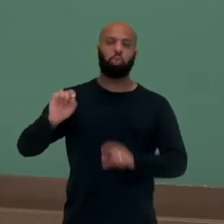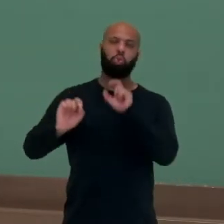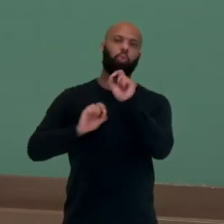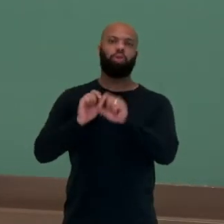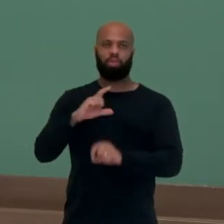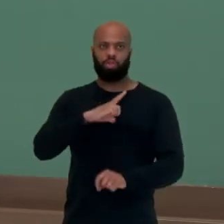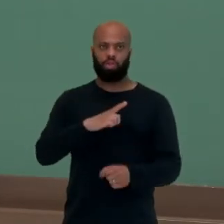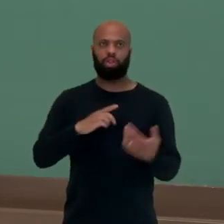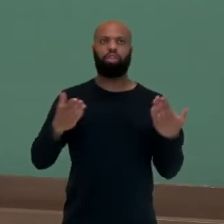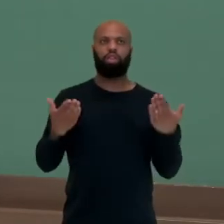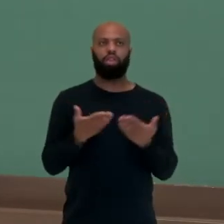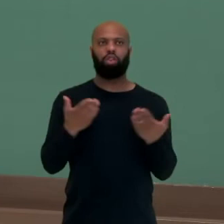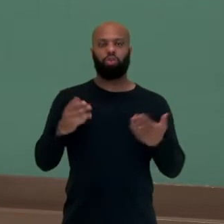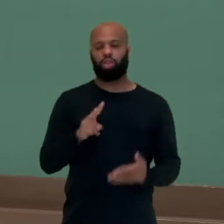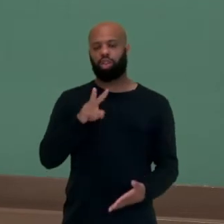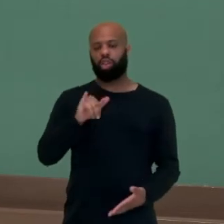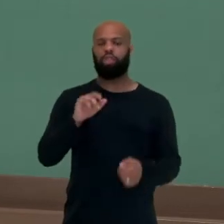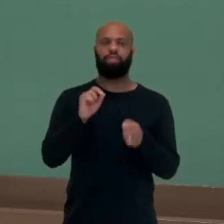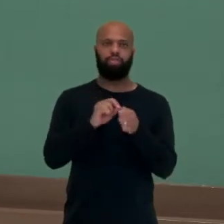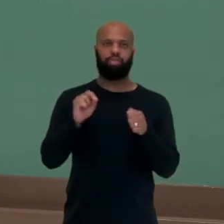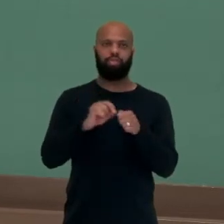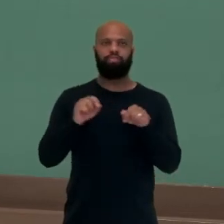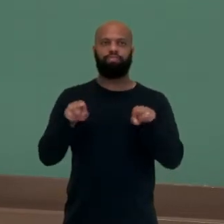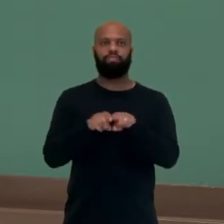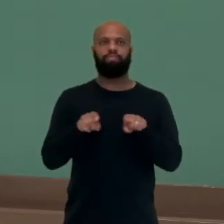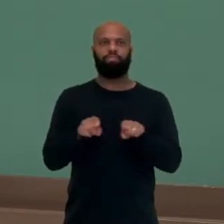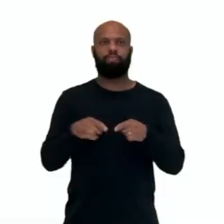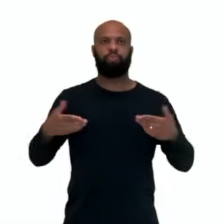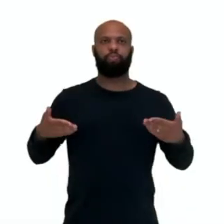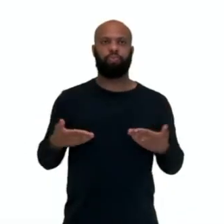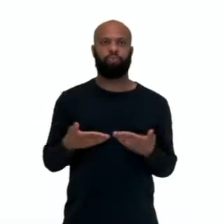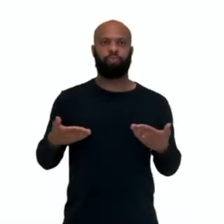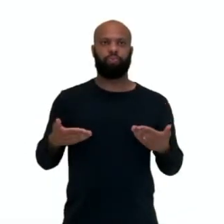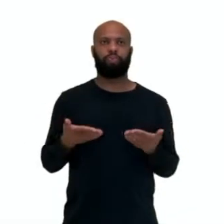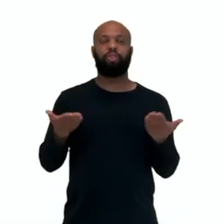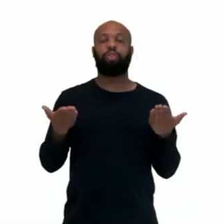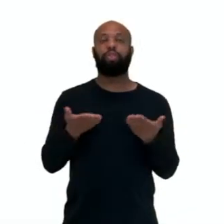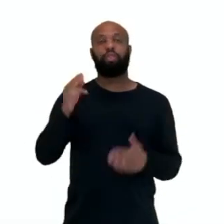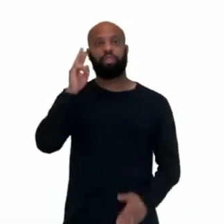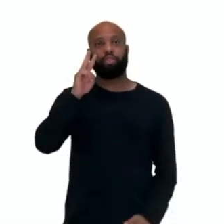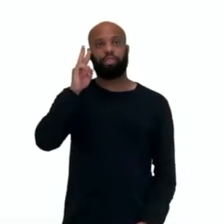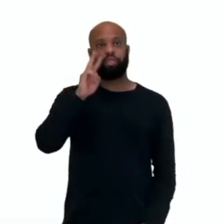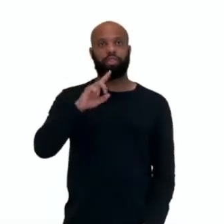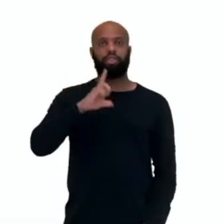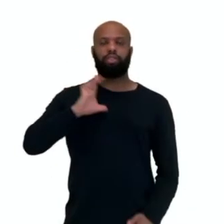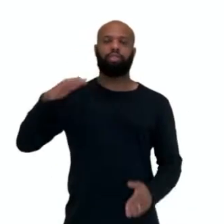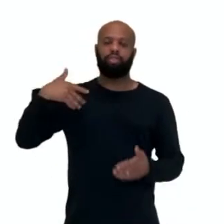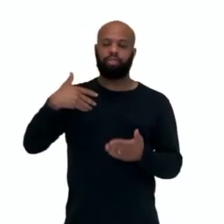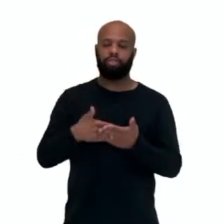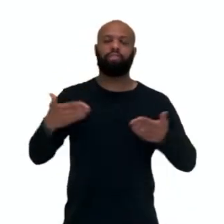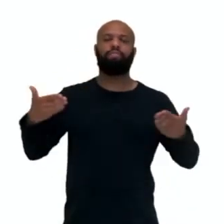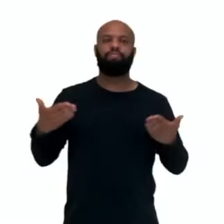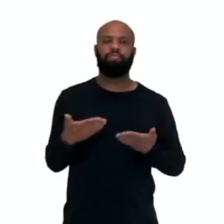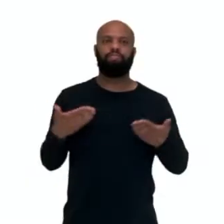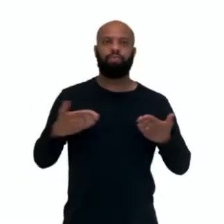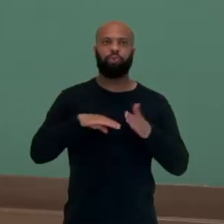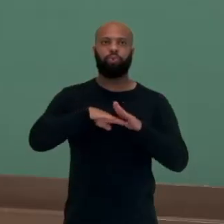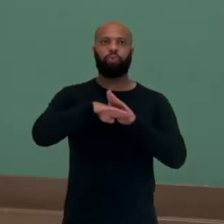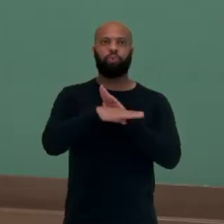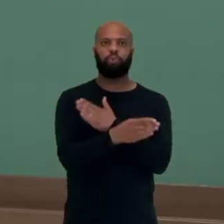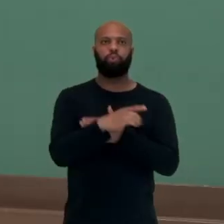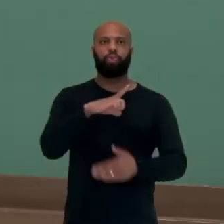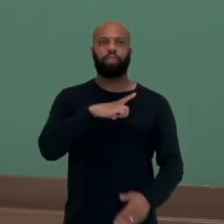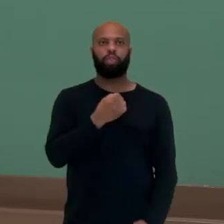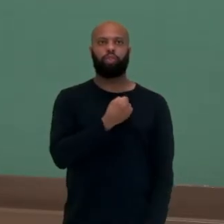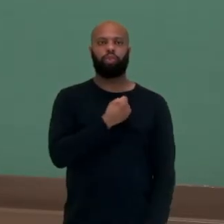vai exatamente trabalhar no vídeo de hoje. Então, relembrando, até o momento nós estávamos acostumados aqui com